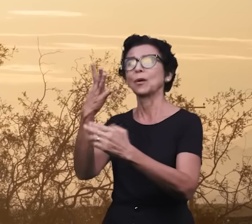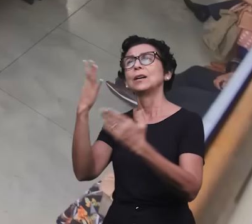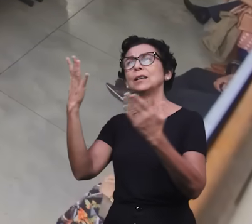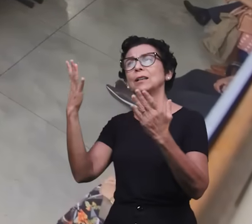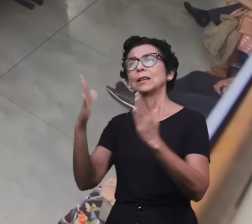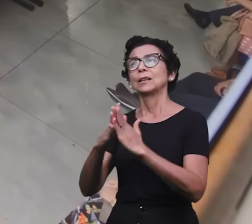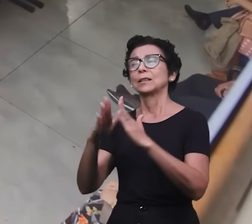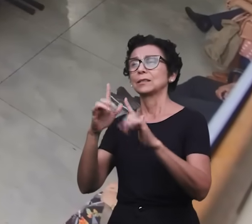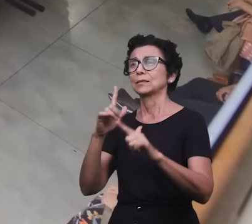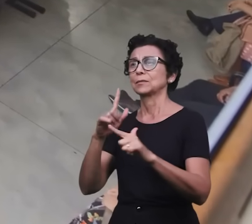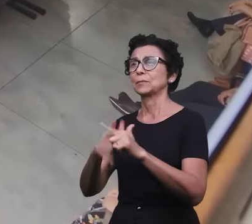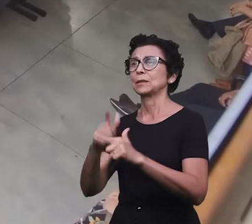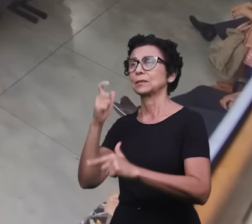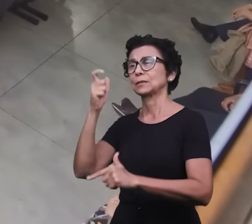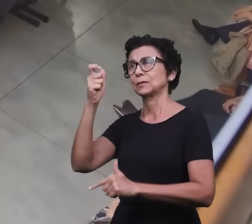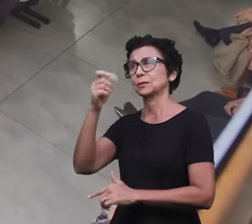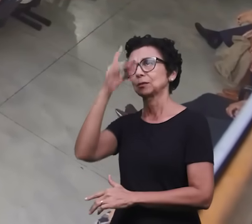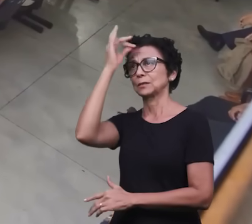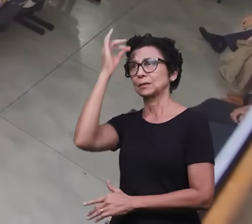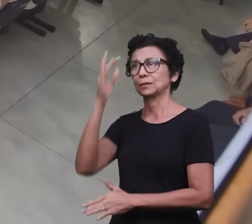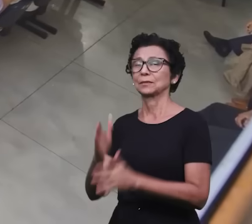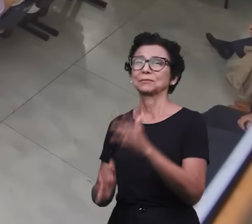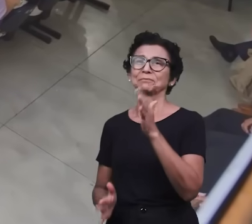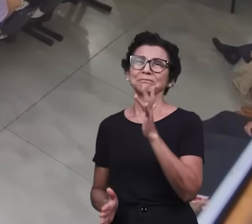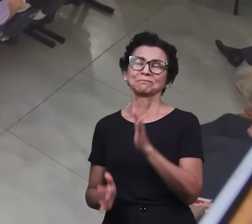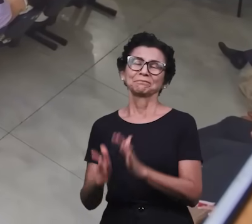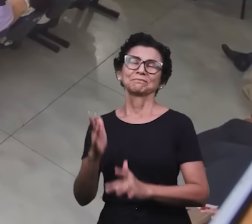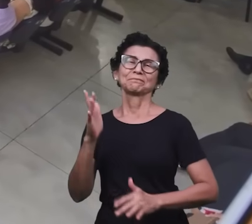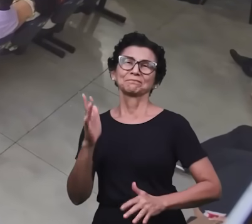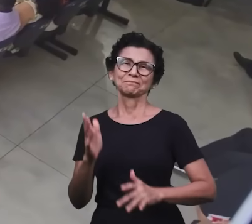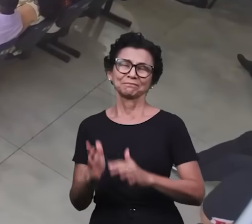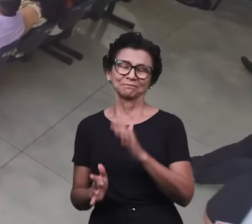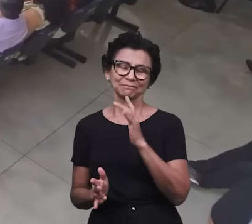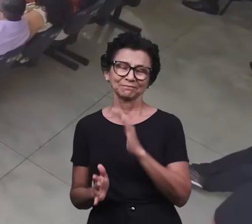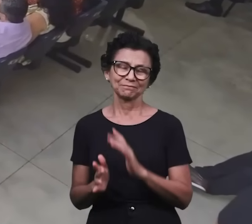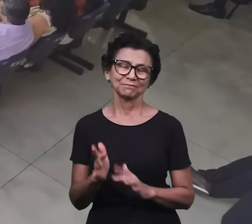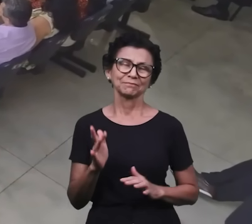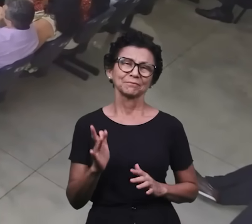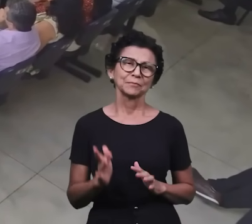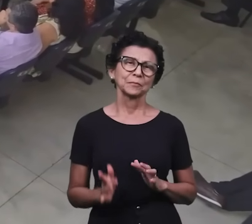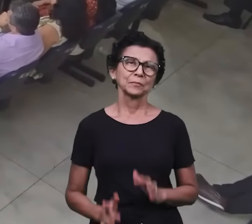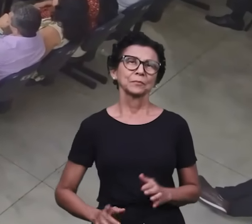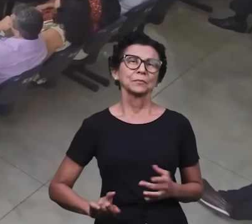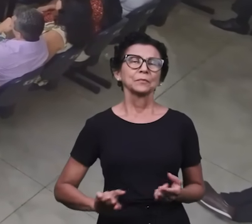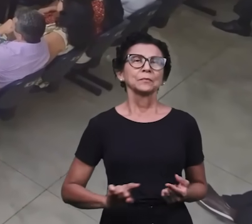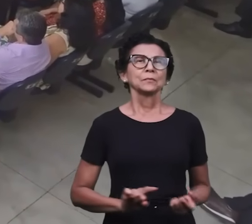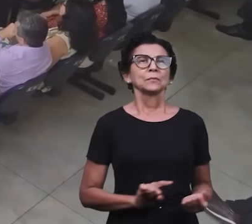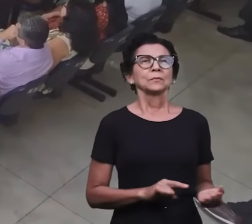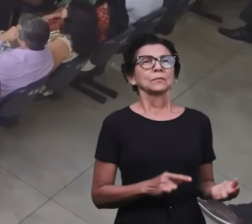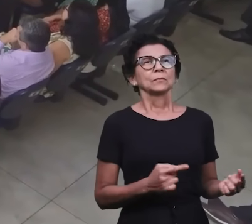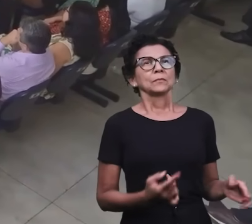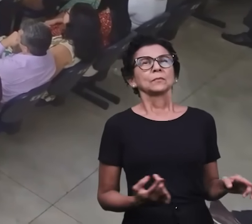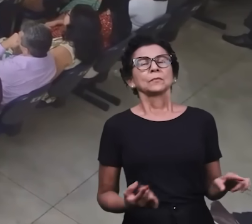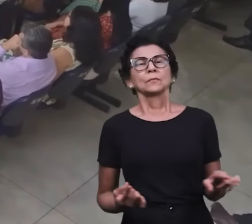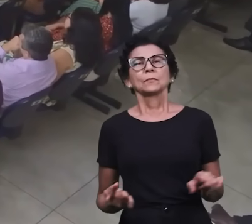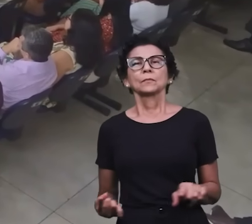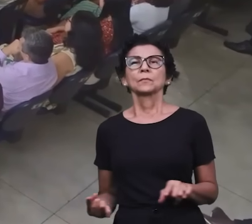nós. Derrama as Tuas bênçãos, a Tua